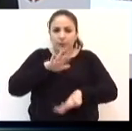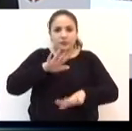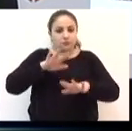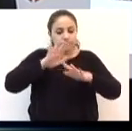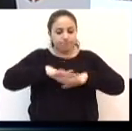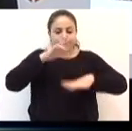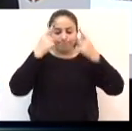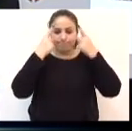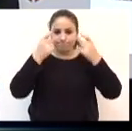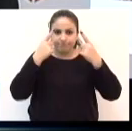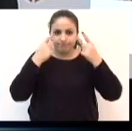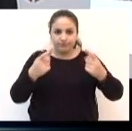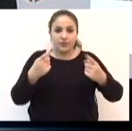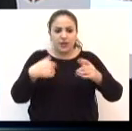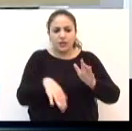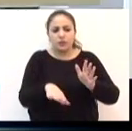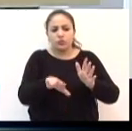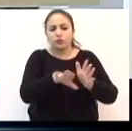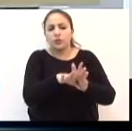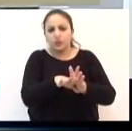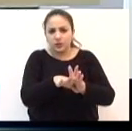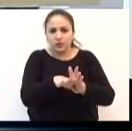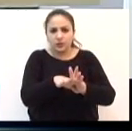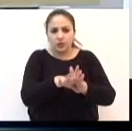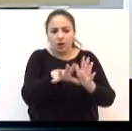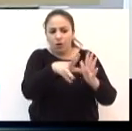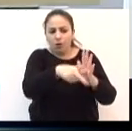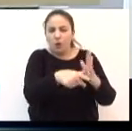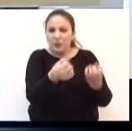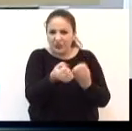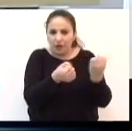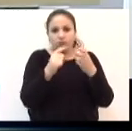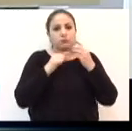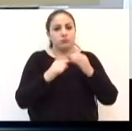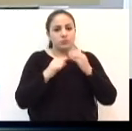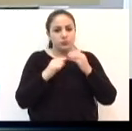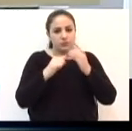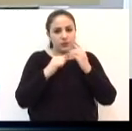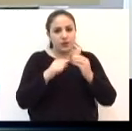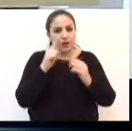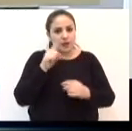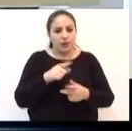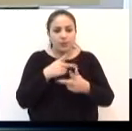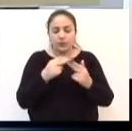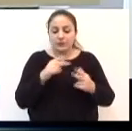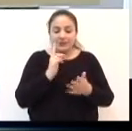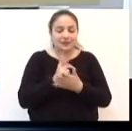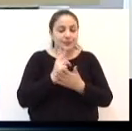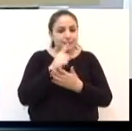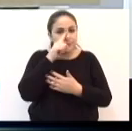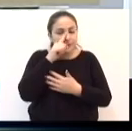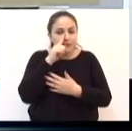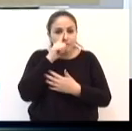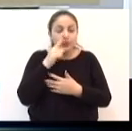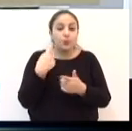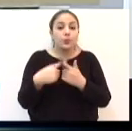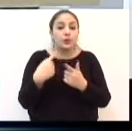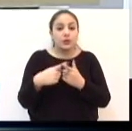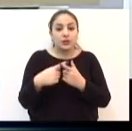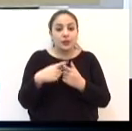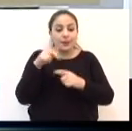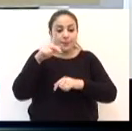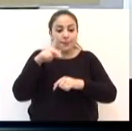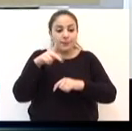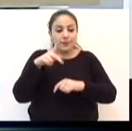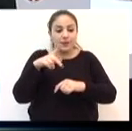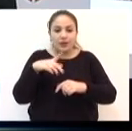violentos. Eles chegam roubos de veículo, principalmente, que é um fator que é sempre de risco, porque o passo por